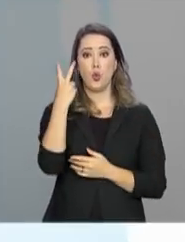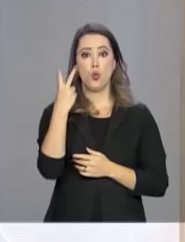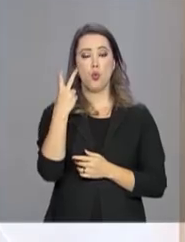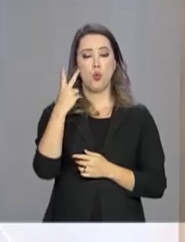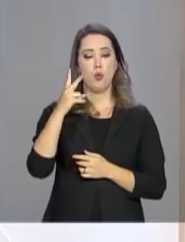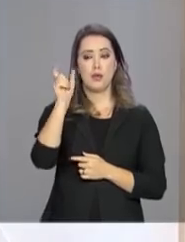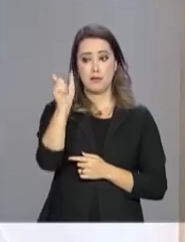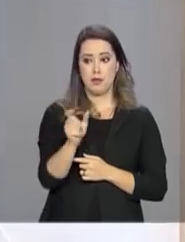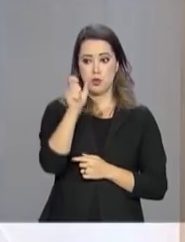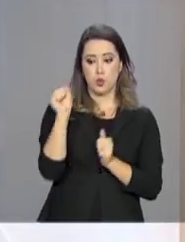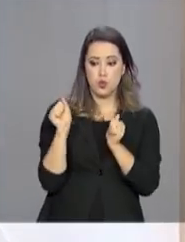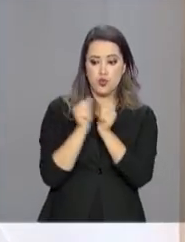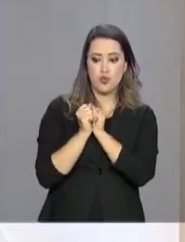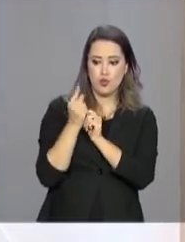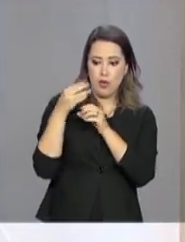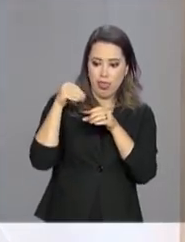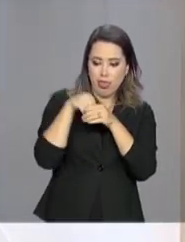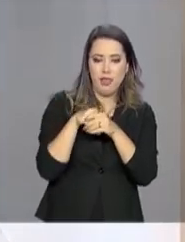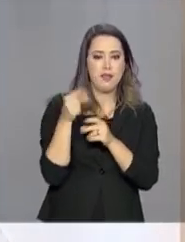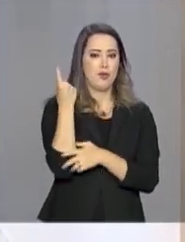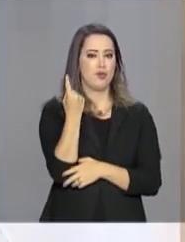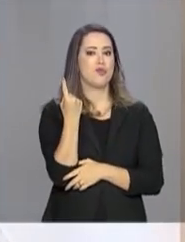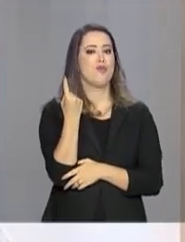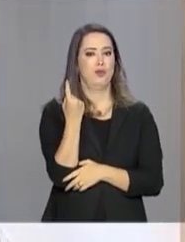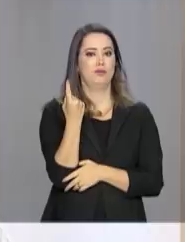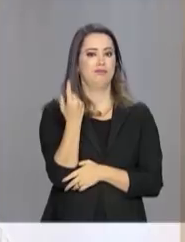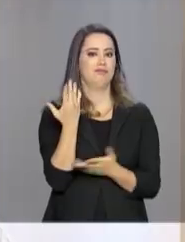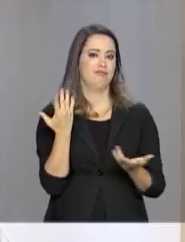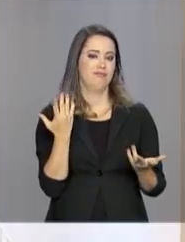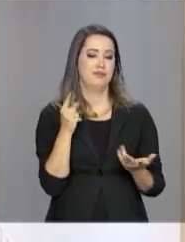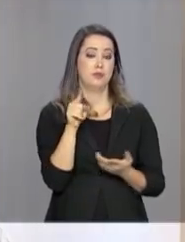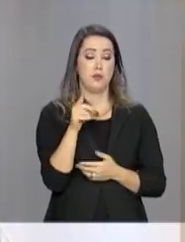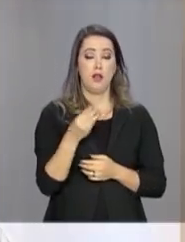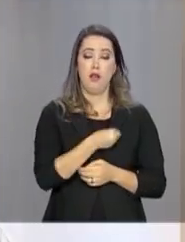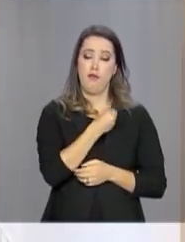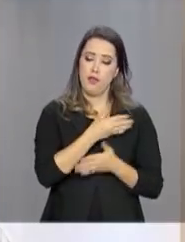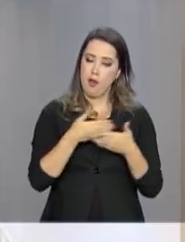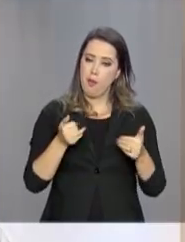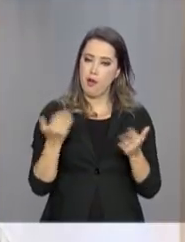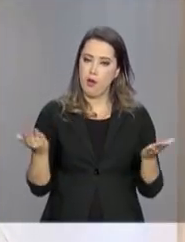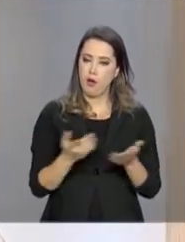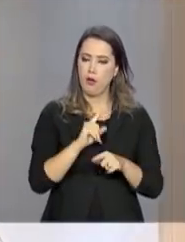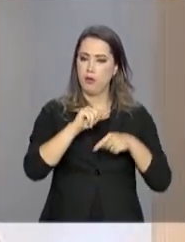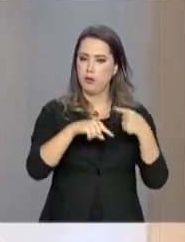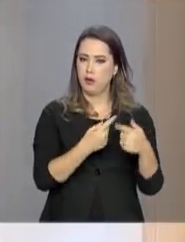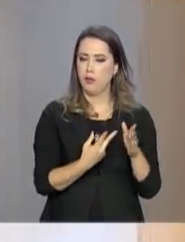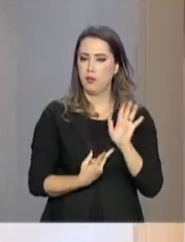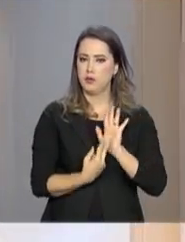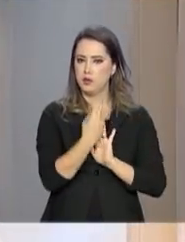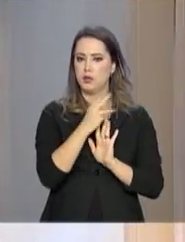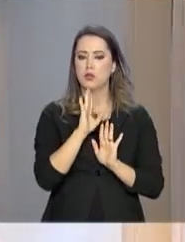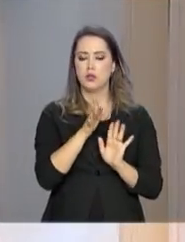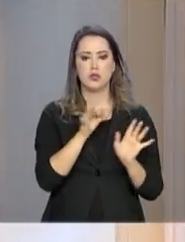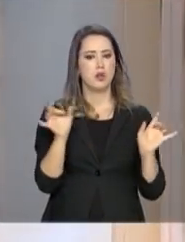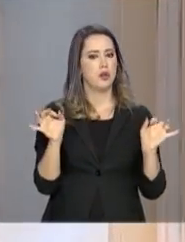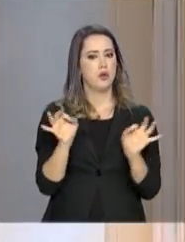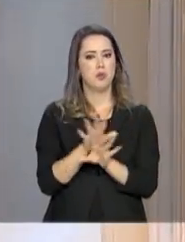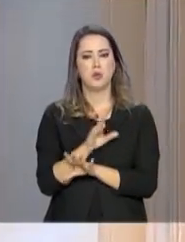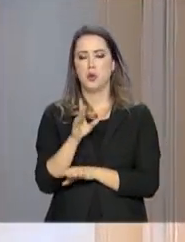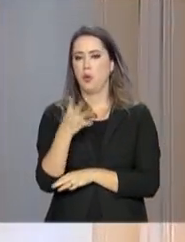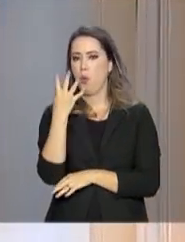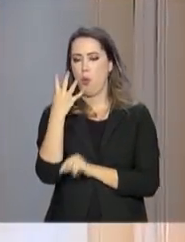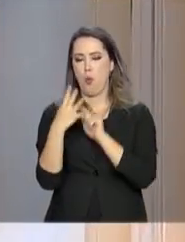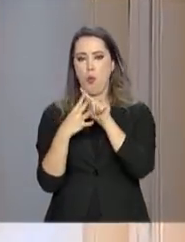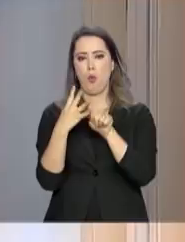janaína está dando os primeiros passos para uma vida melhor ela conta que depois da cirurgia já deixou de tomar quatro